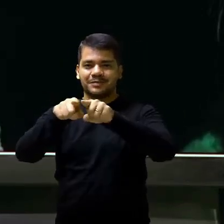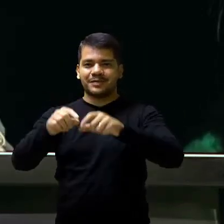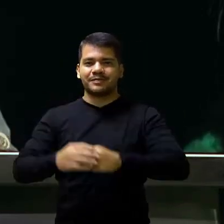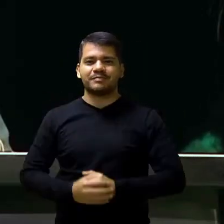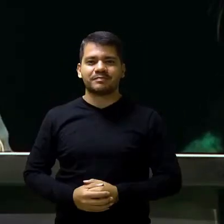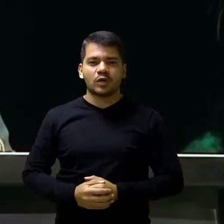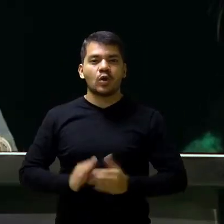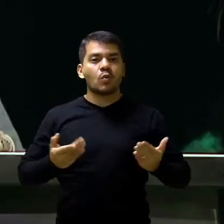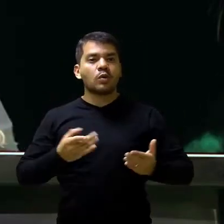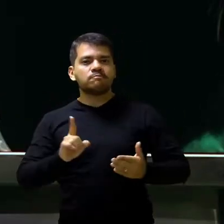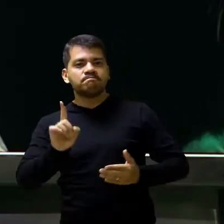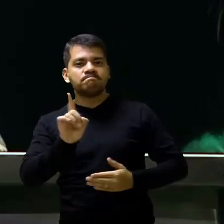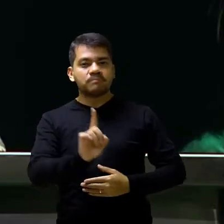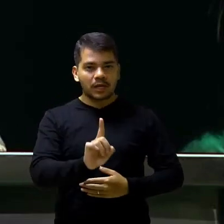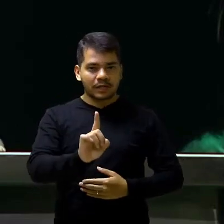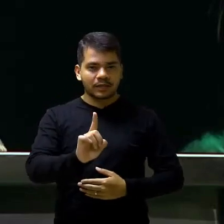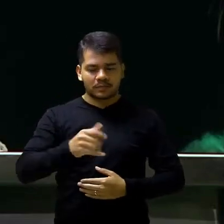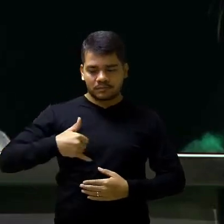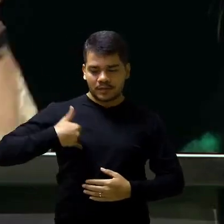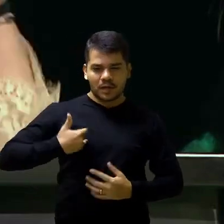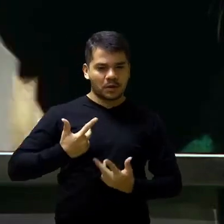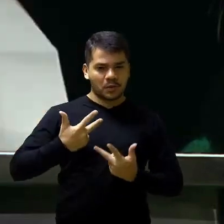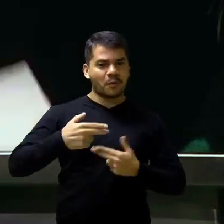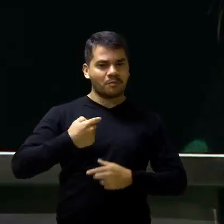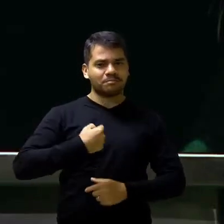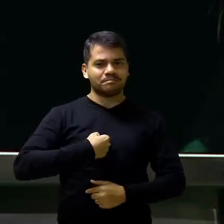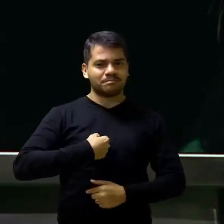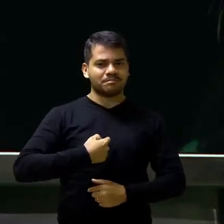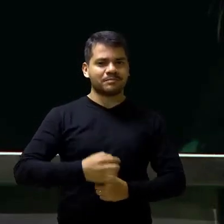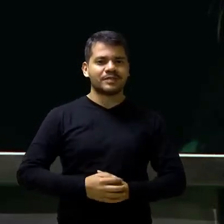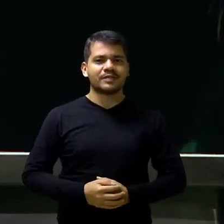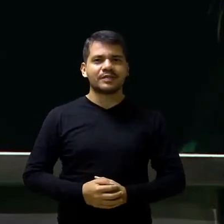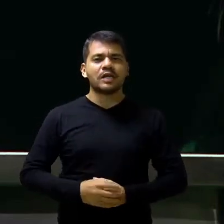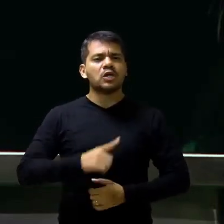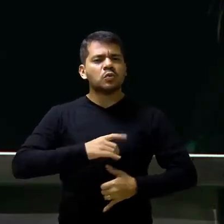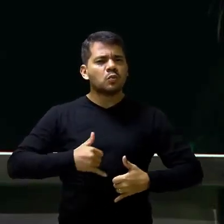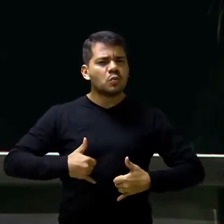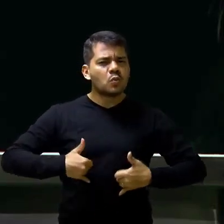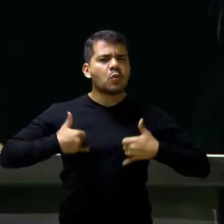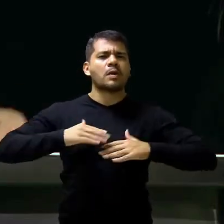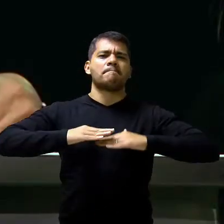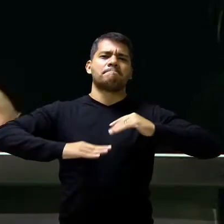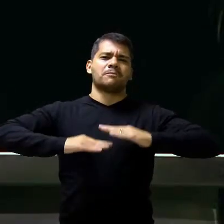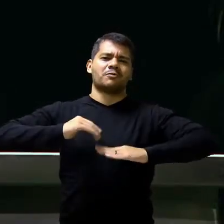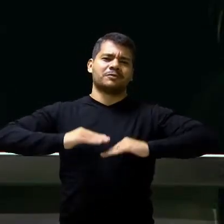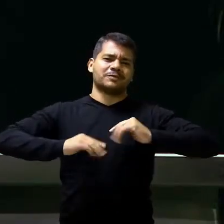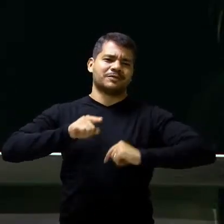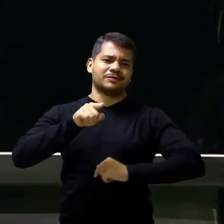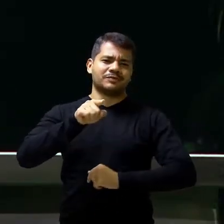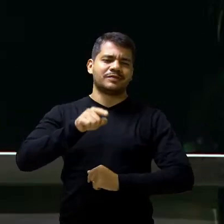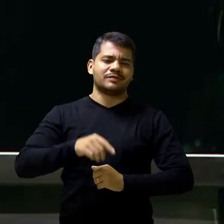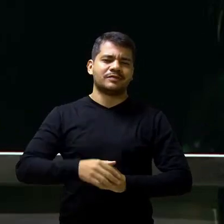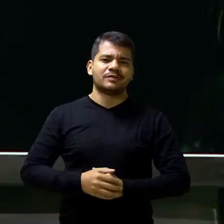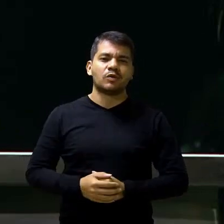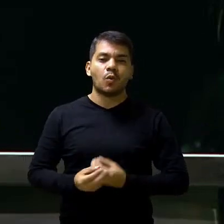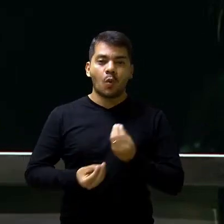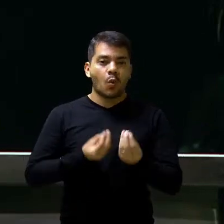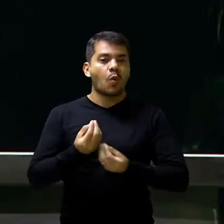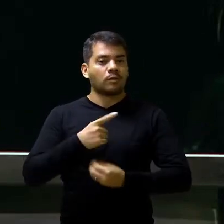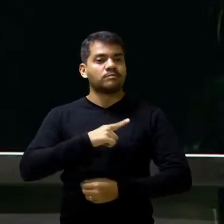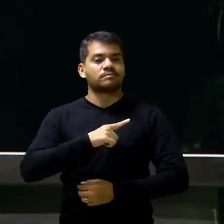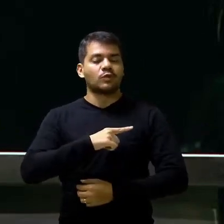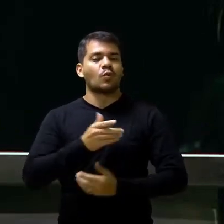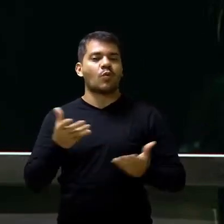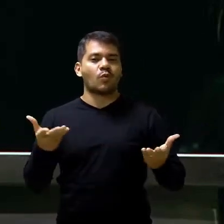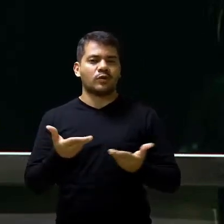E quando chegarem na idade que aqui estou, tenho orgulho da profissão de vocês, como eu tenho